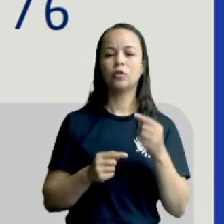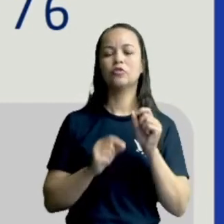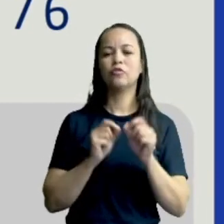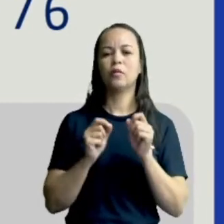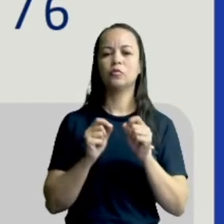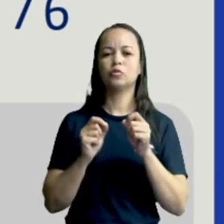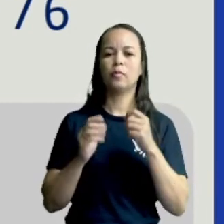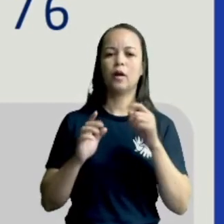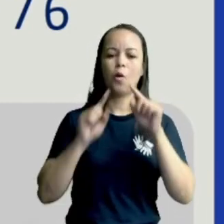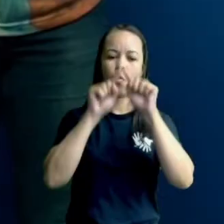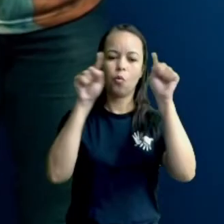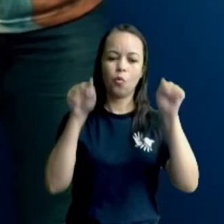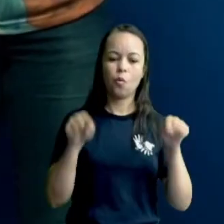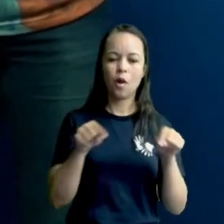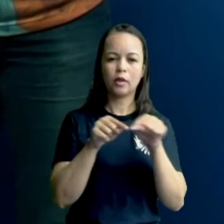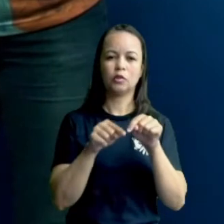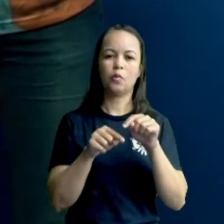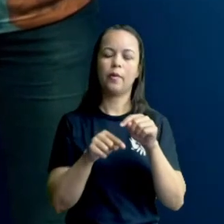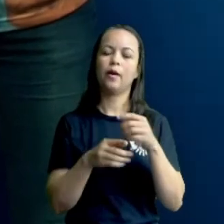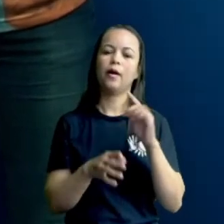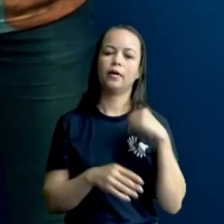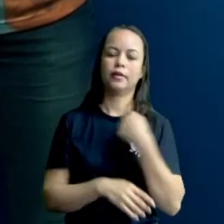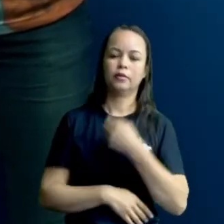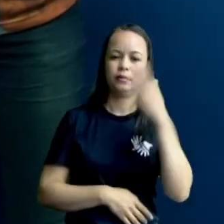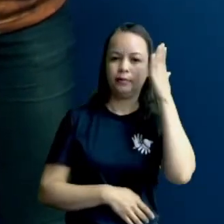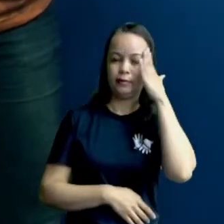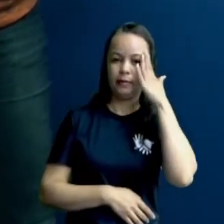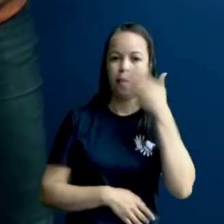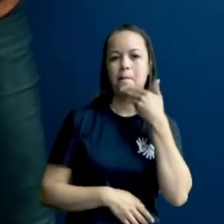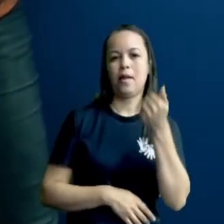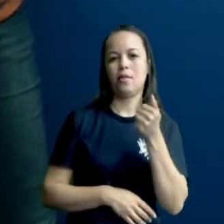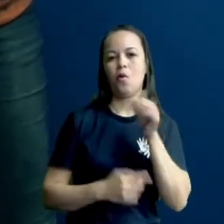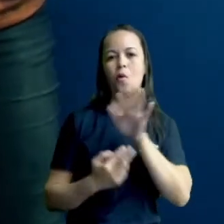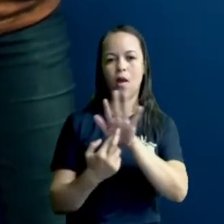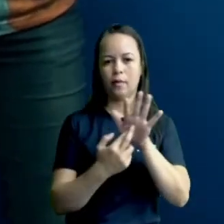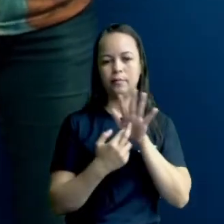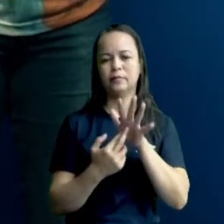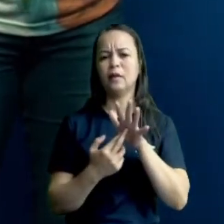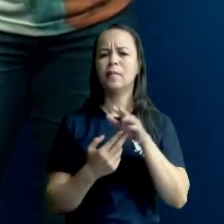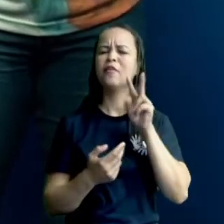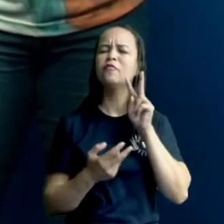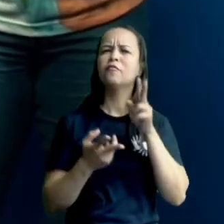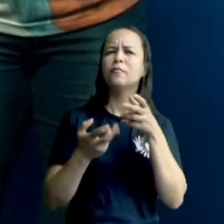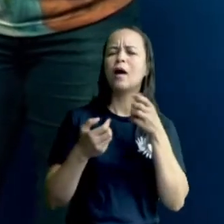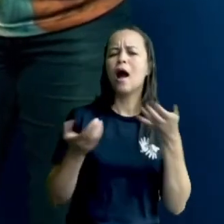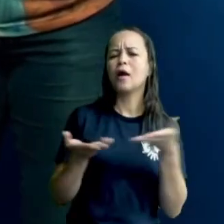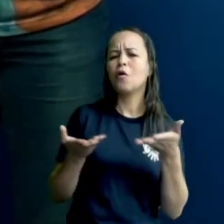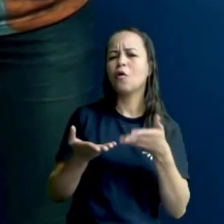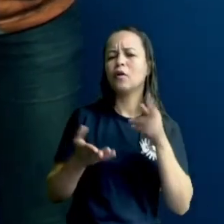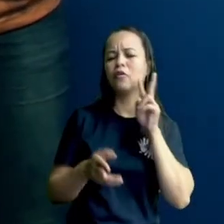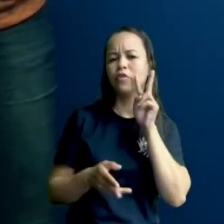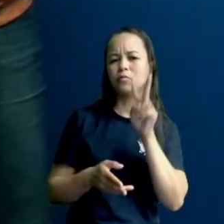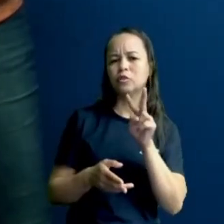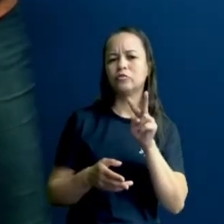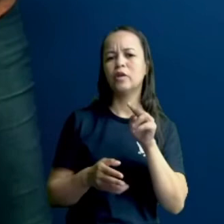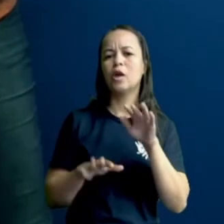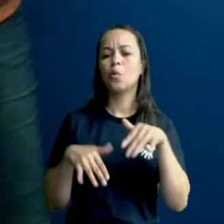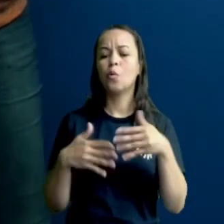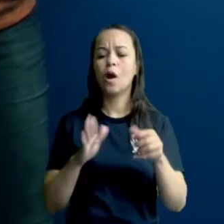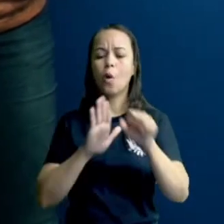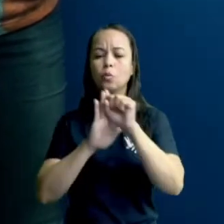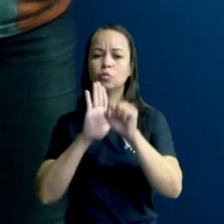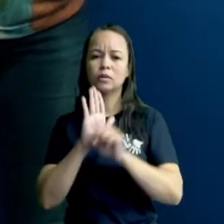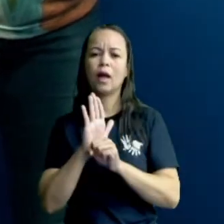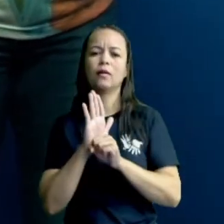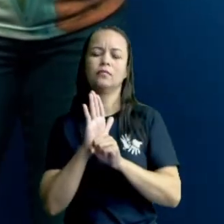entender melhor essa representação, mas vamos ver qual é o século, né, dessa representação? Qual